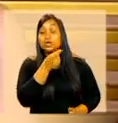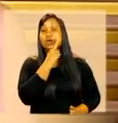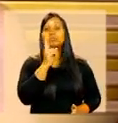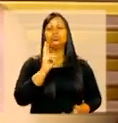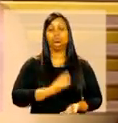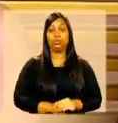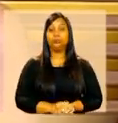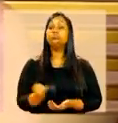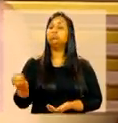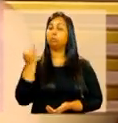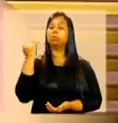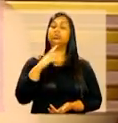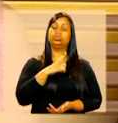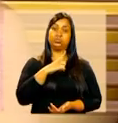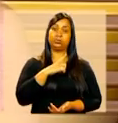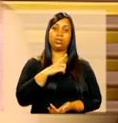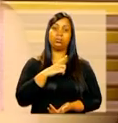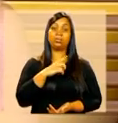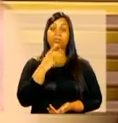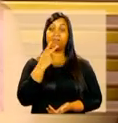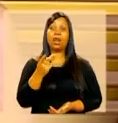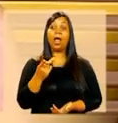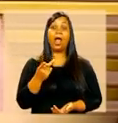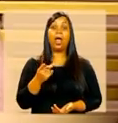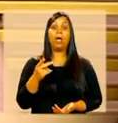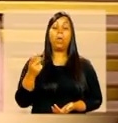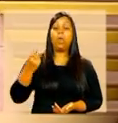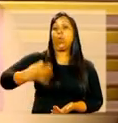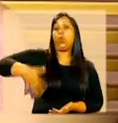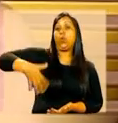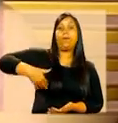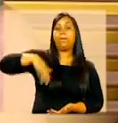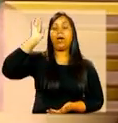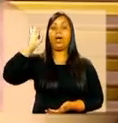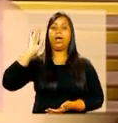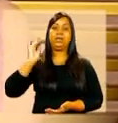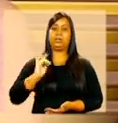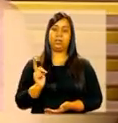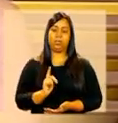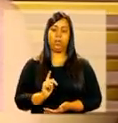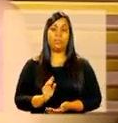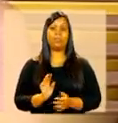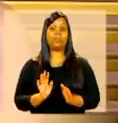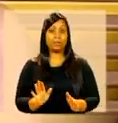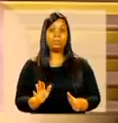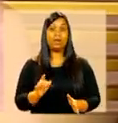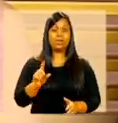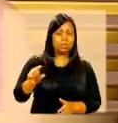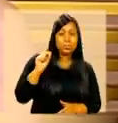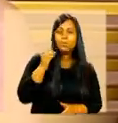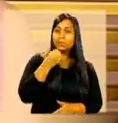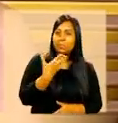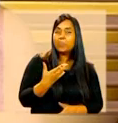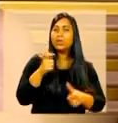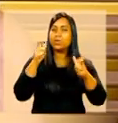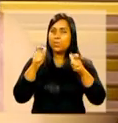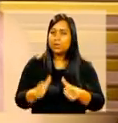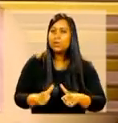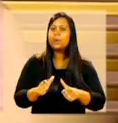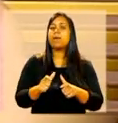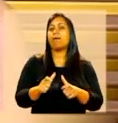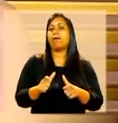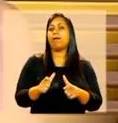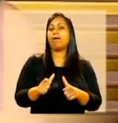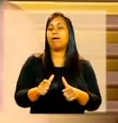Eu acho que isso é importante. Não quer dizer que seja o mais caro, não é isso, tá? Mas assim, bem escolhido, numa localização que